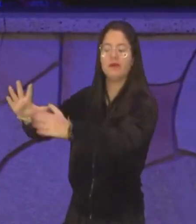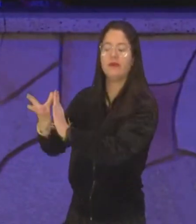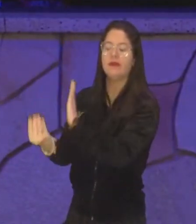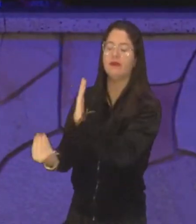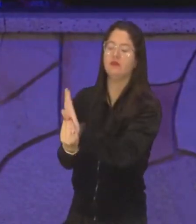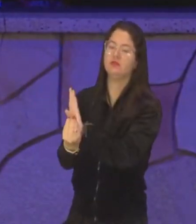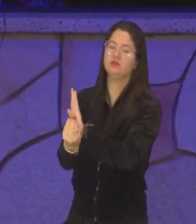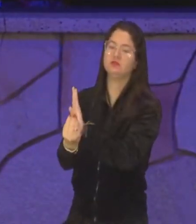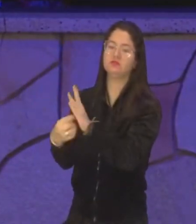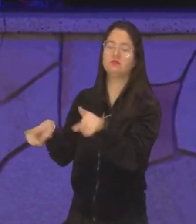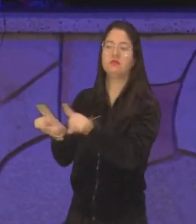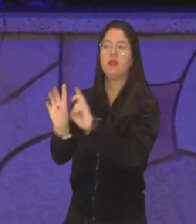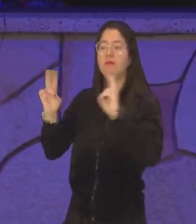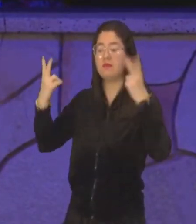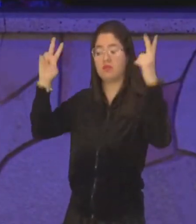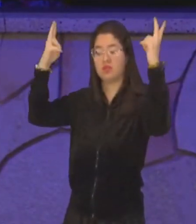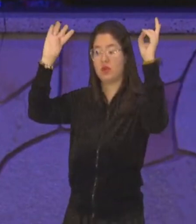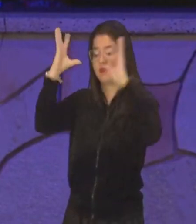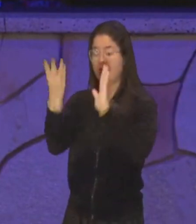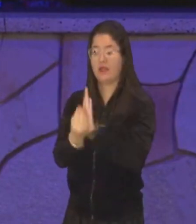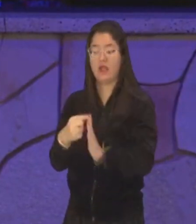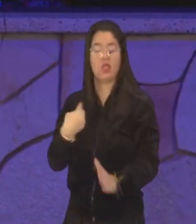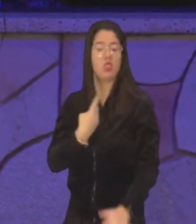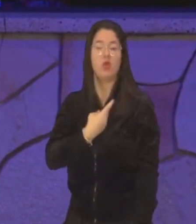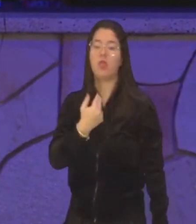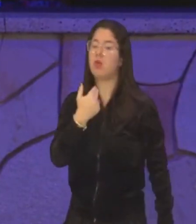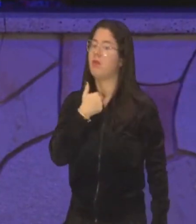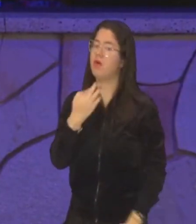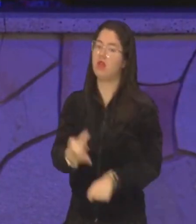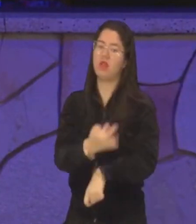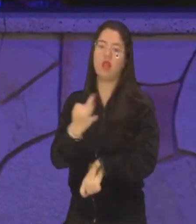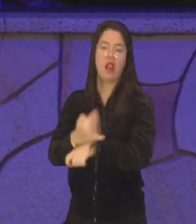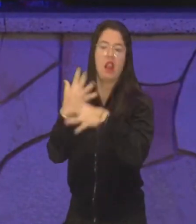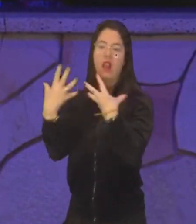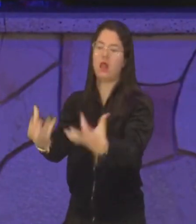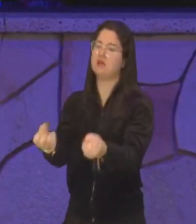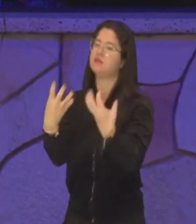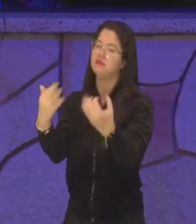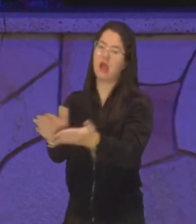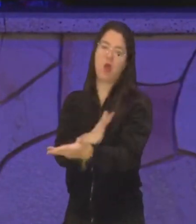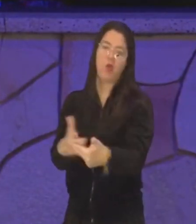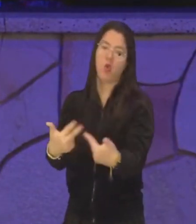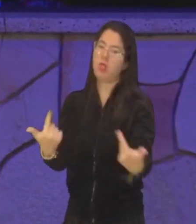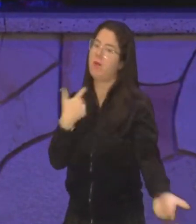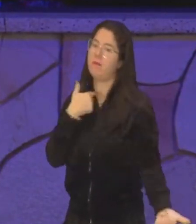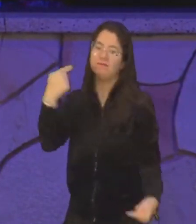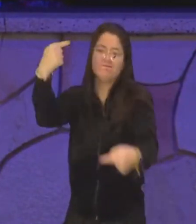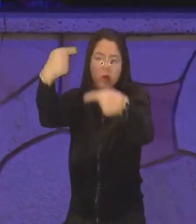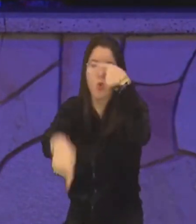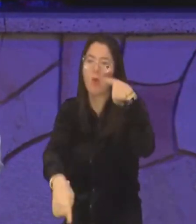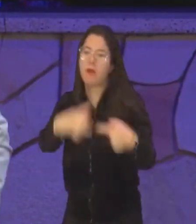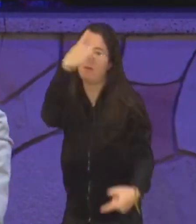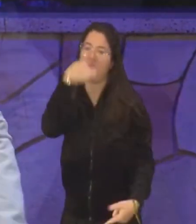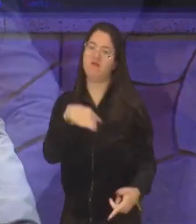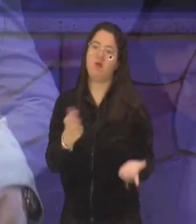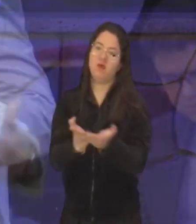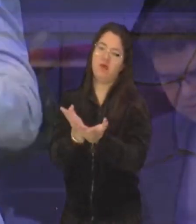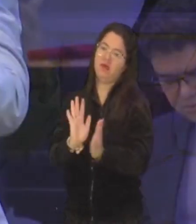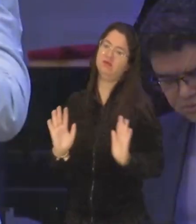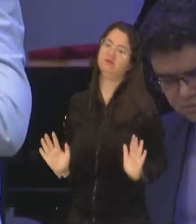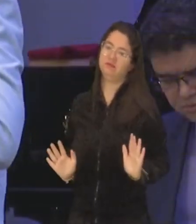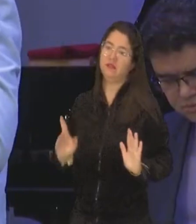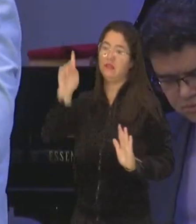da igreja e para a vitória da igreja, não se pode tolerar determinadas